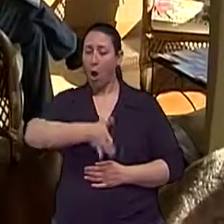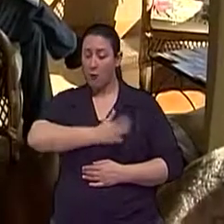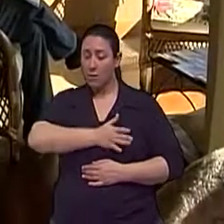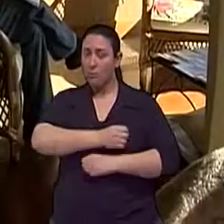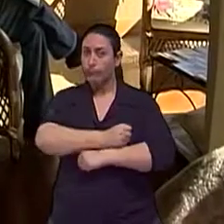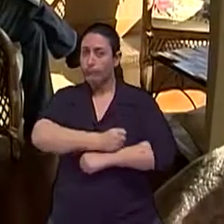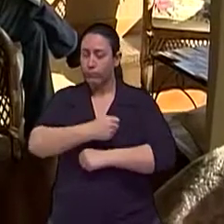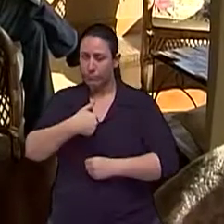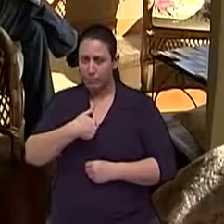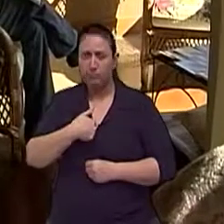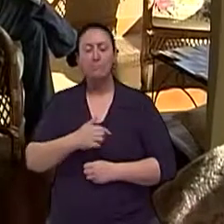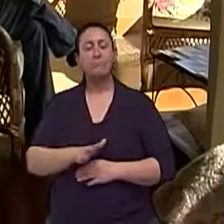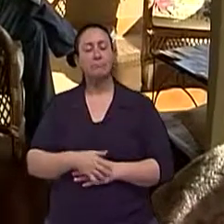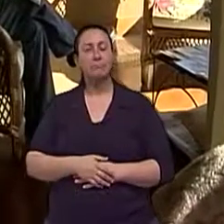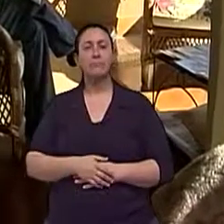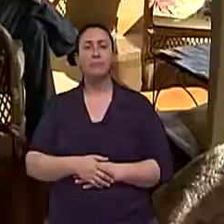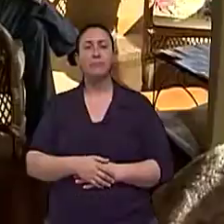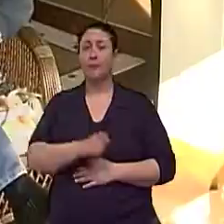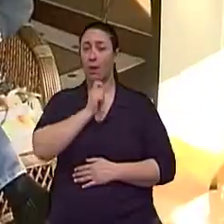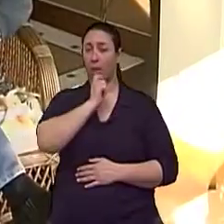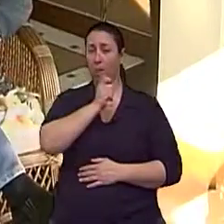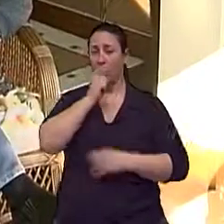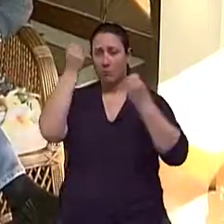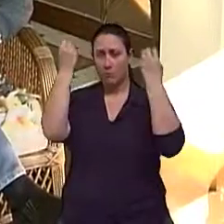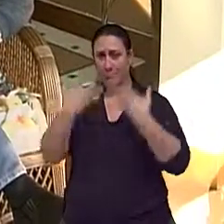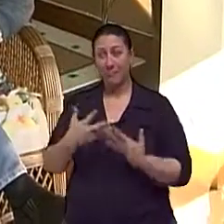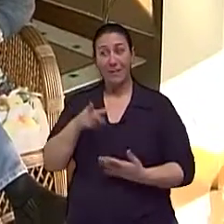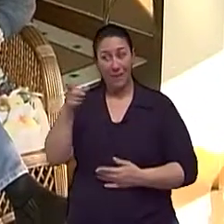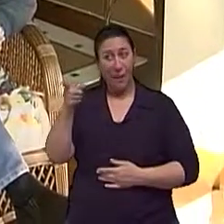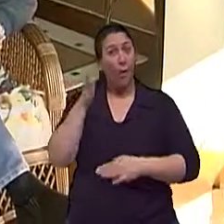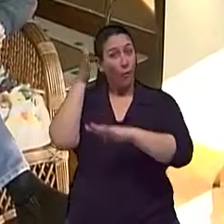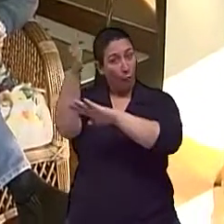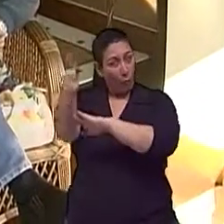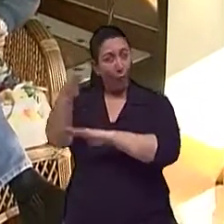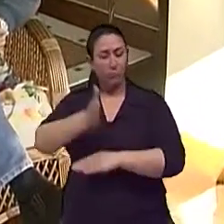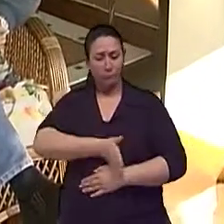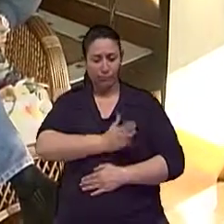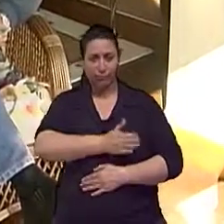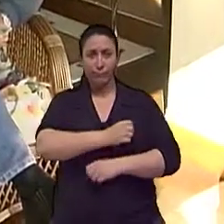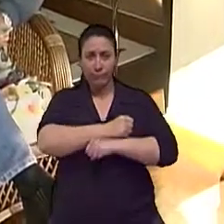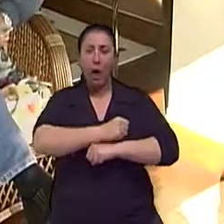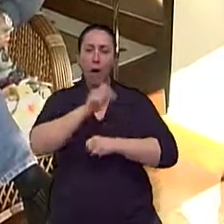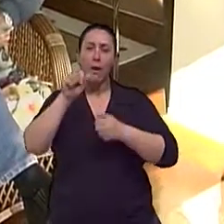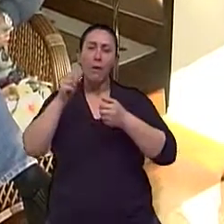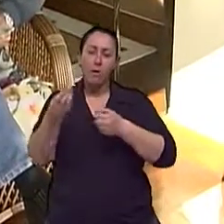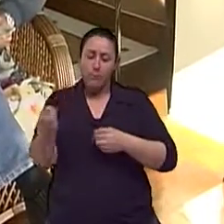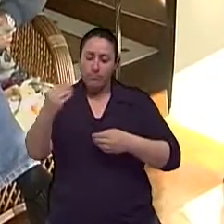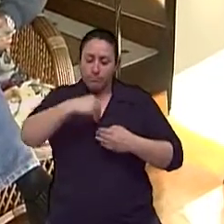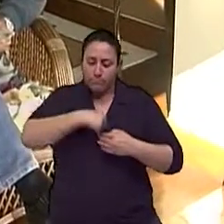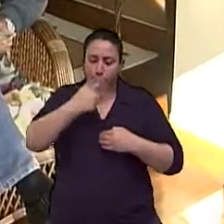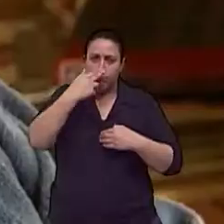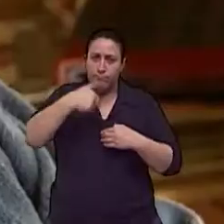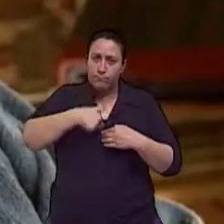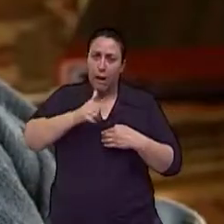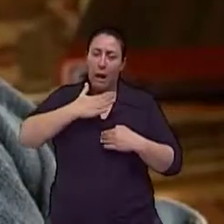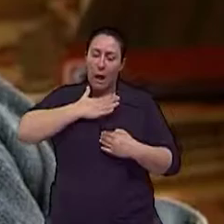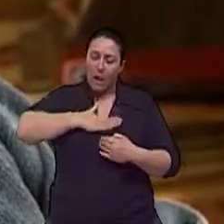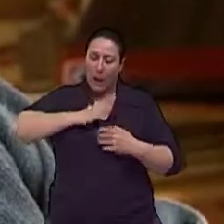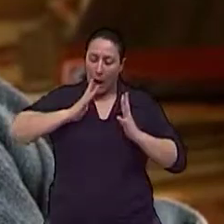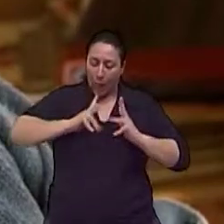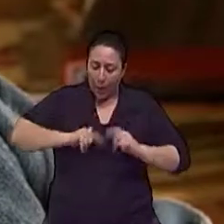infarto depois de hospitalizado fez um cateterismo e passou a se tratar para a pressão alta